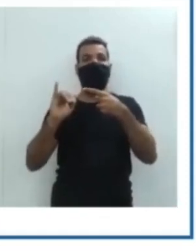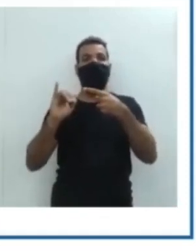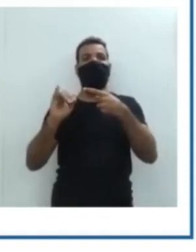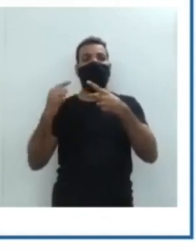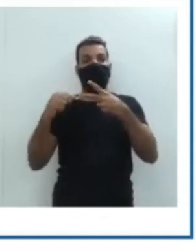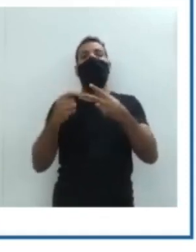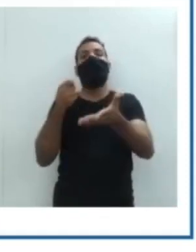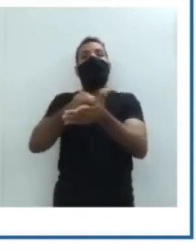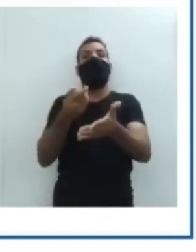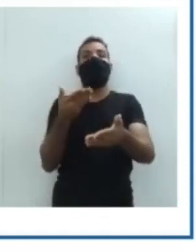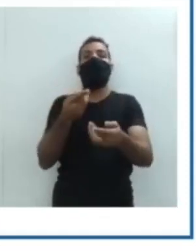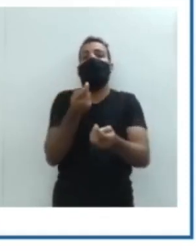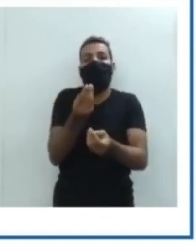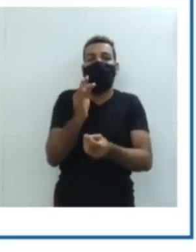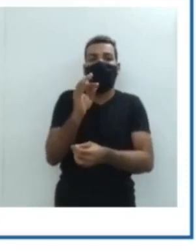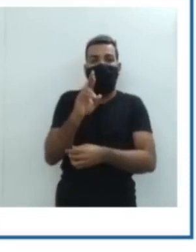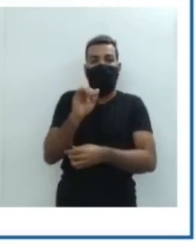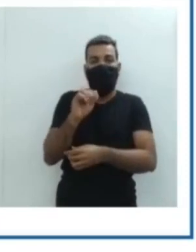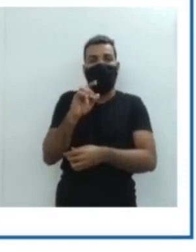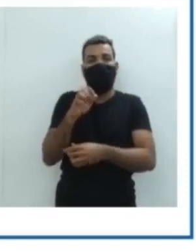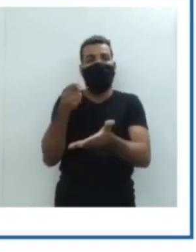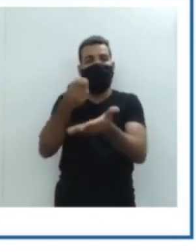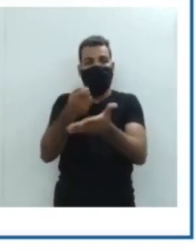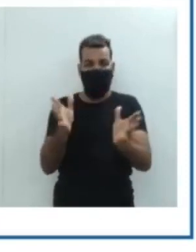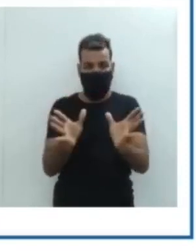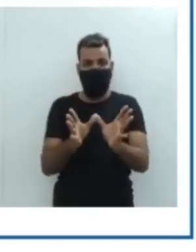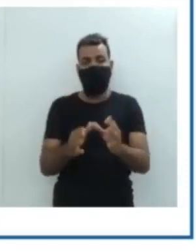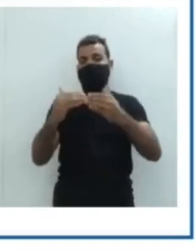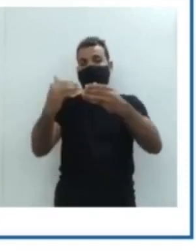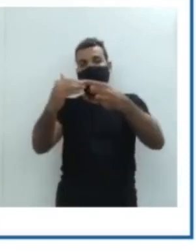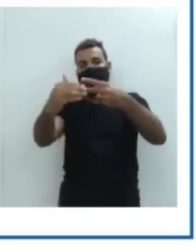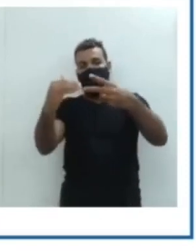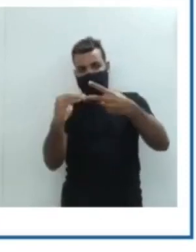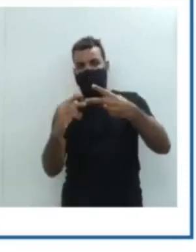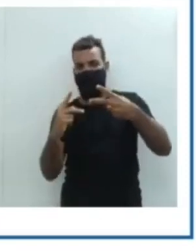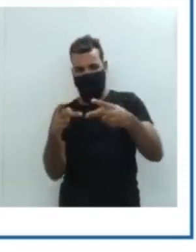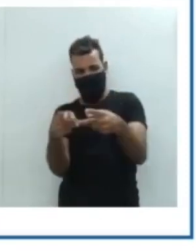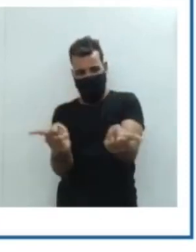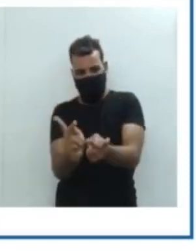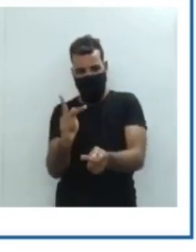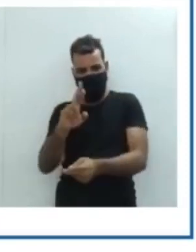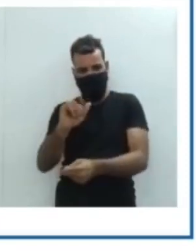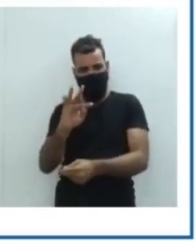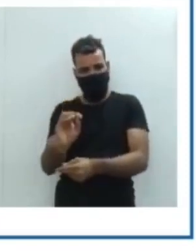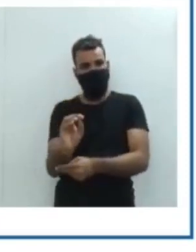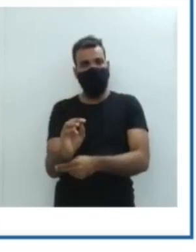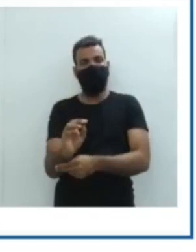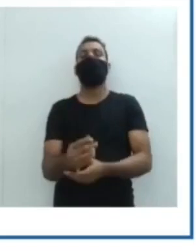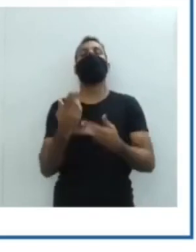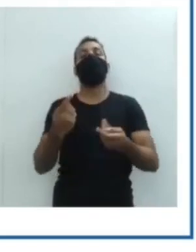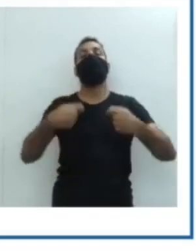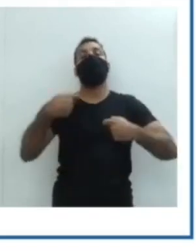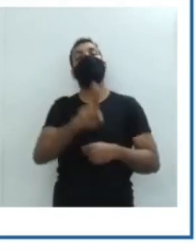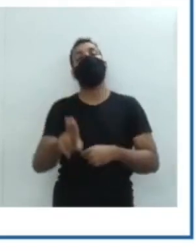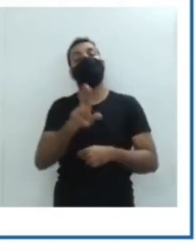forma de pagamento a nossa classe nós temos classe prato que está impedido e para que simplesmente aquela interface é preciso